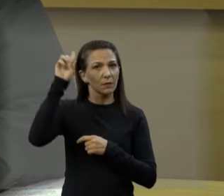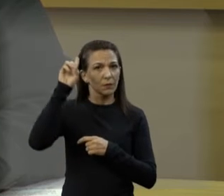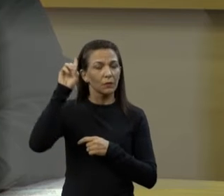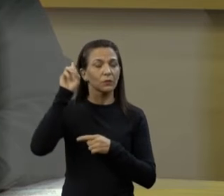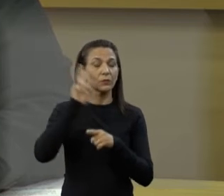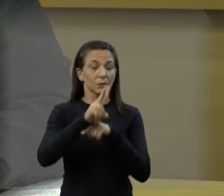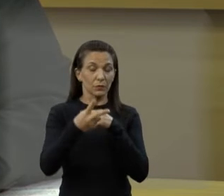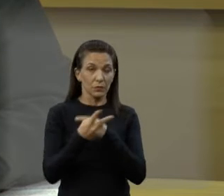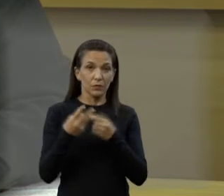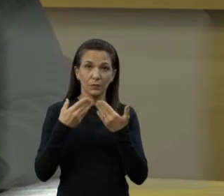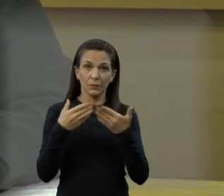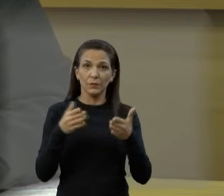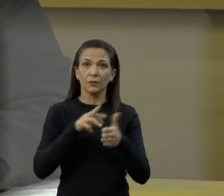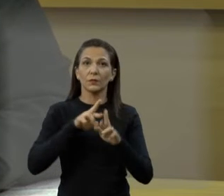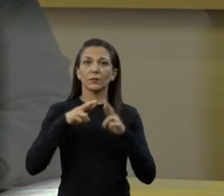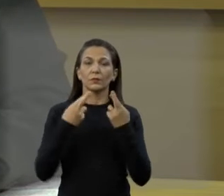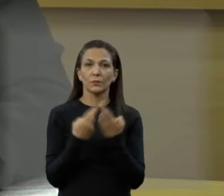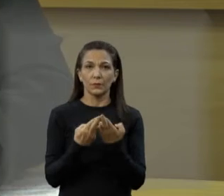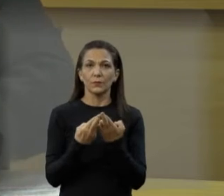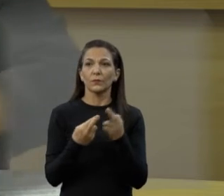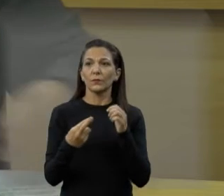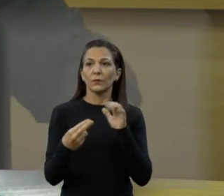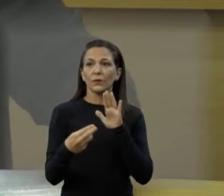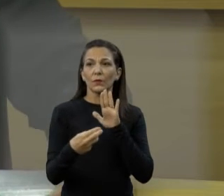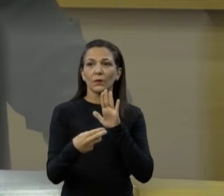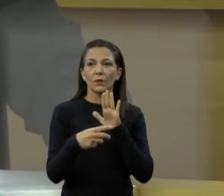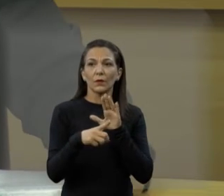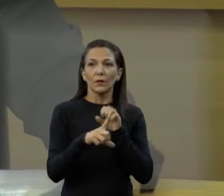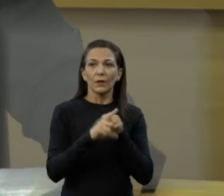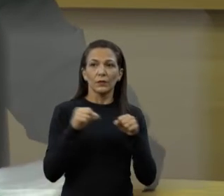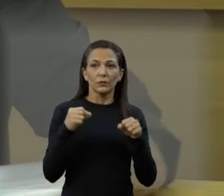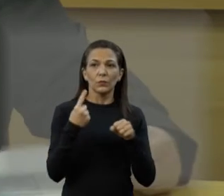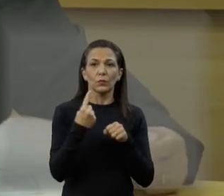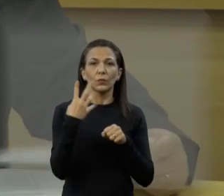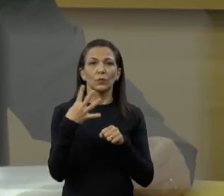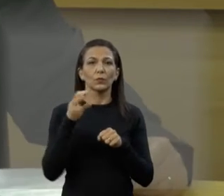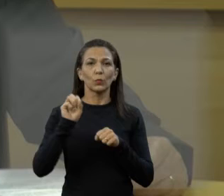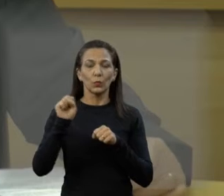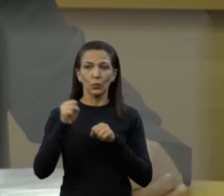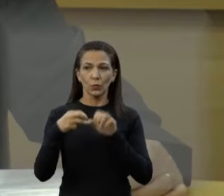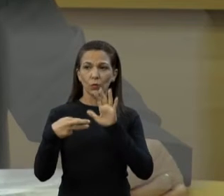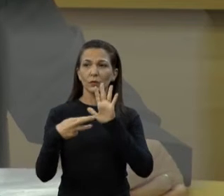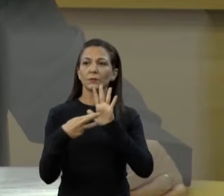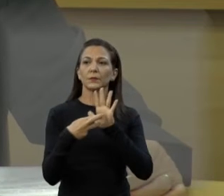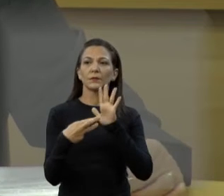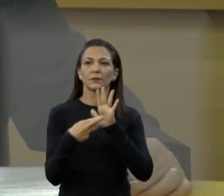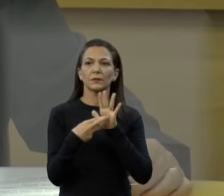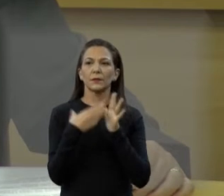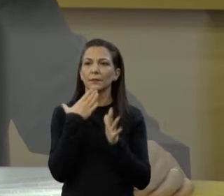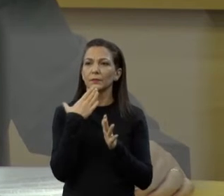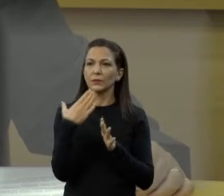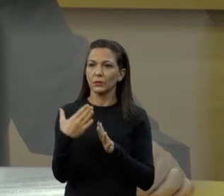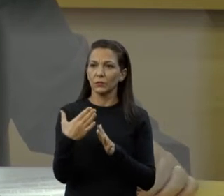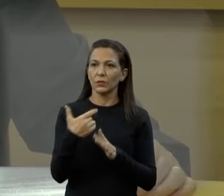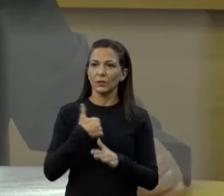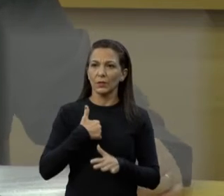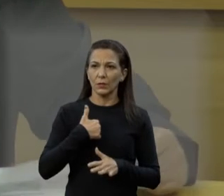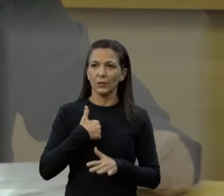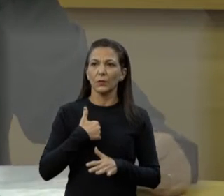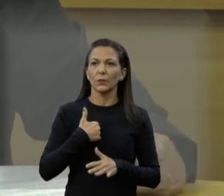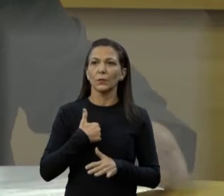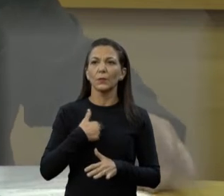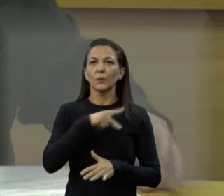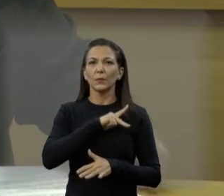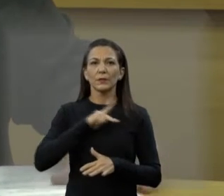da presente sessão entendimento do disposto no artigo 148 Regimento Interno Solicito que eu presidente